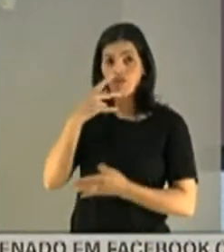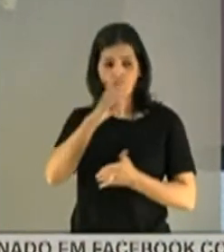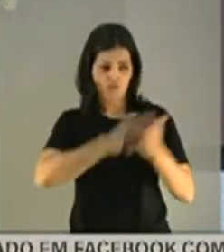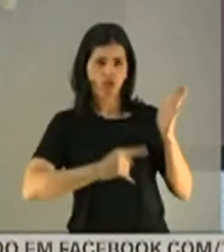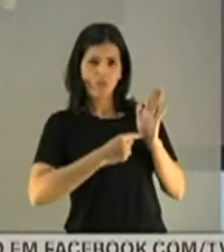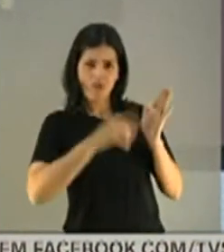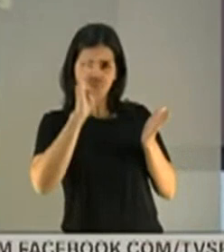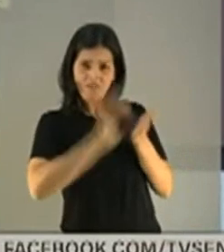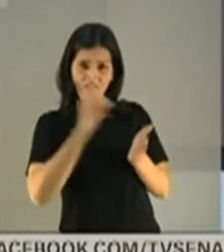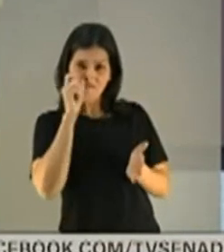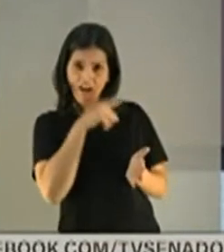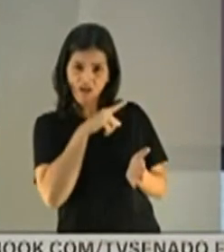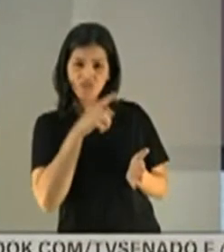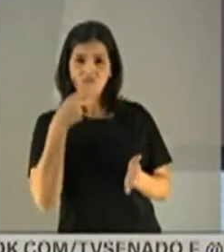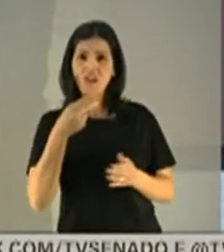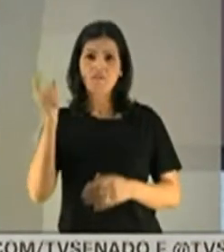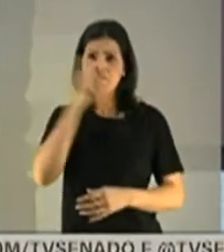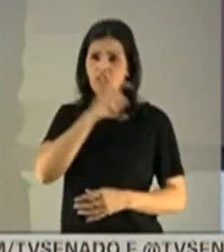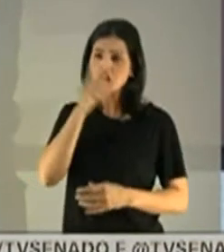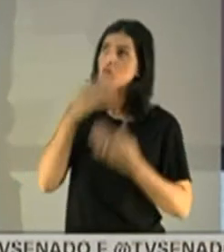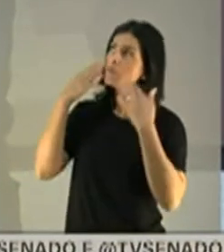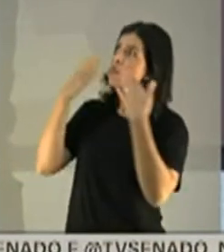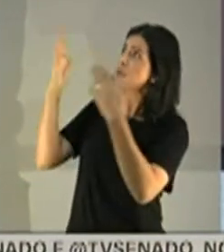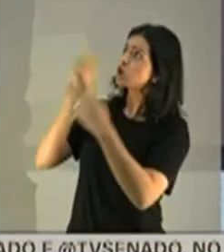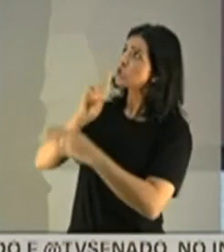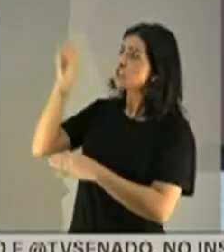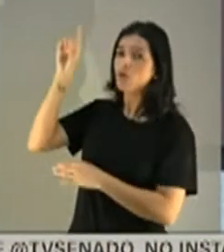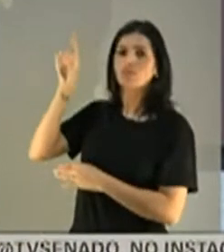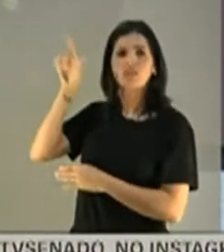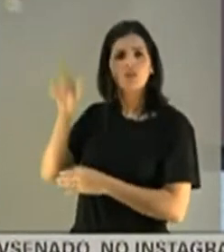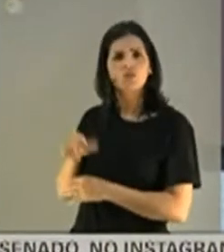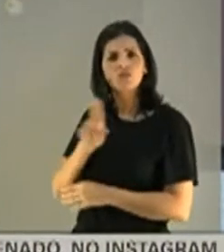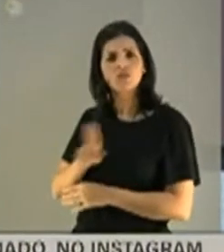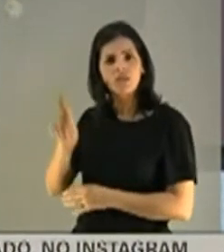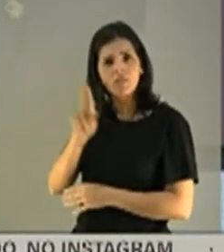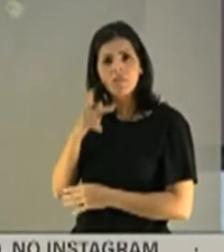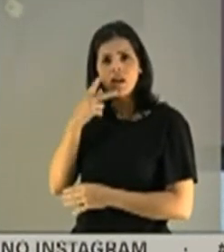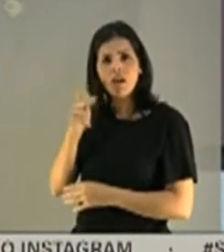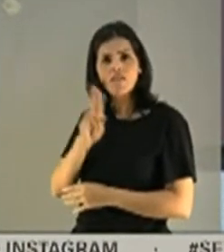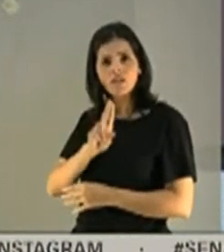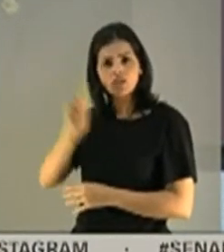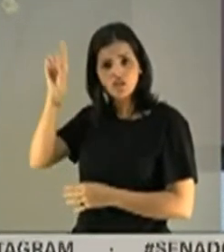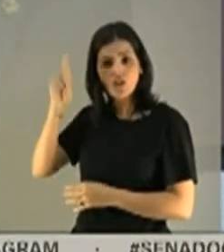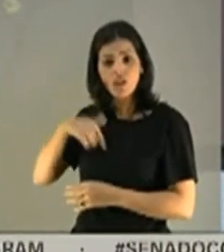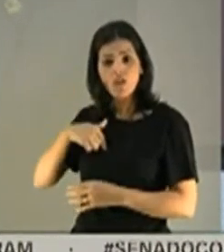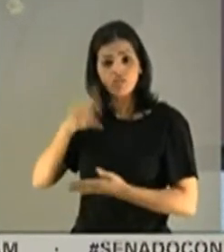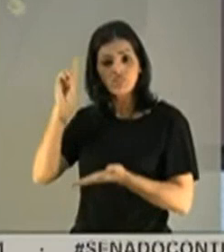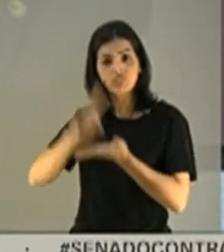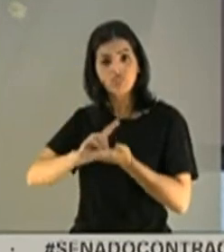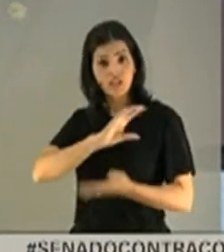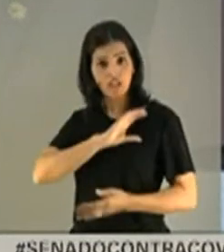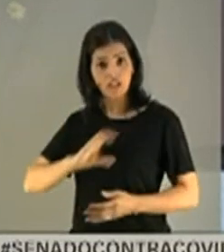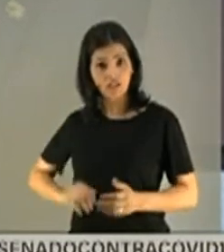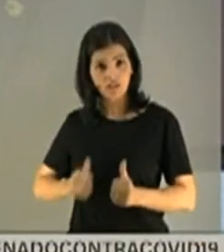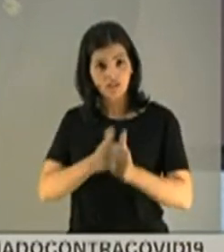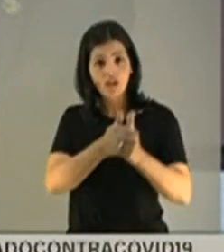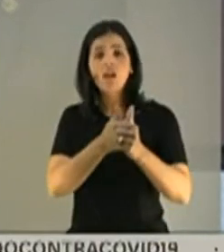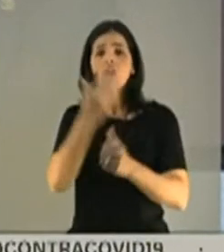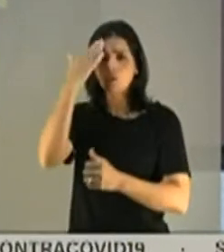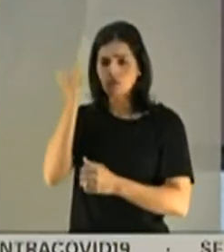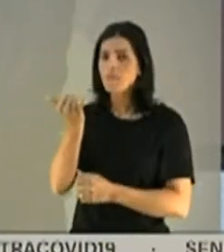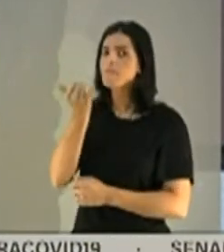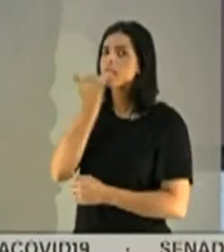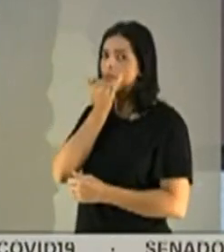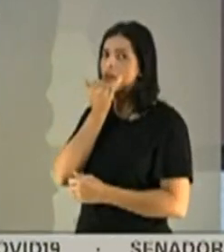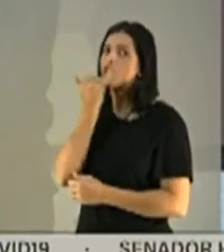falso, dizer que eu minto perante Deus, ele usa a palavra de Deus em vão. Eu sou um verdadeiro cristão, sei perdoar. Eu